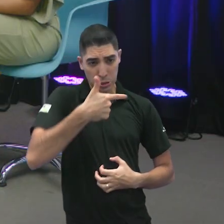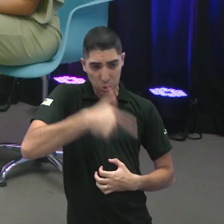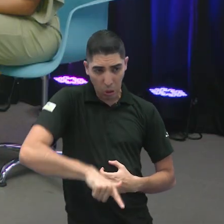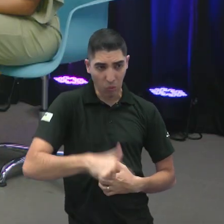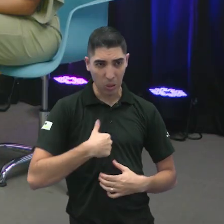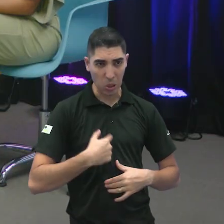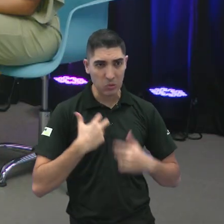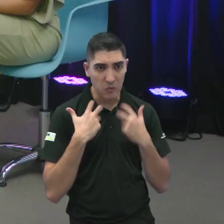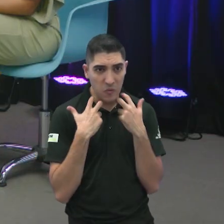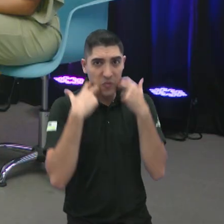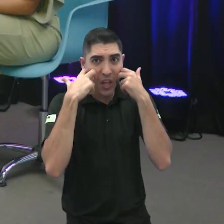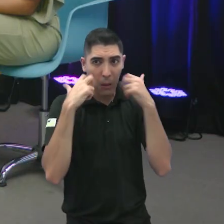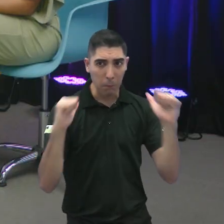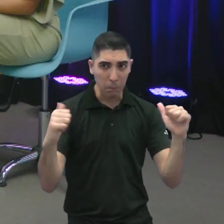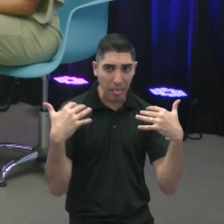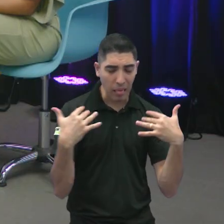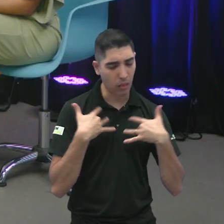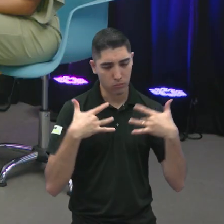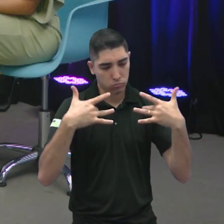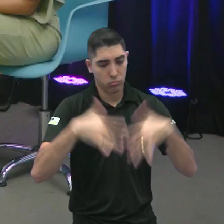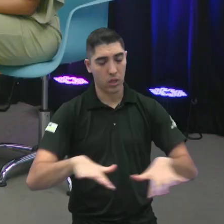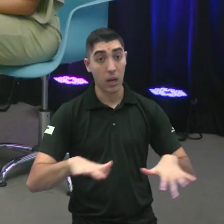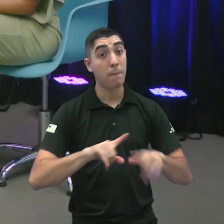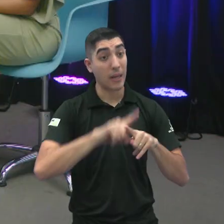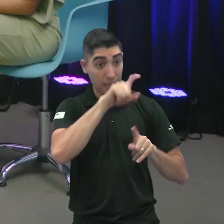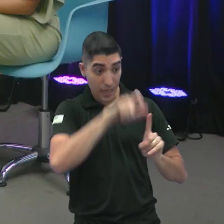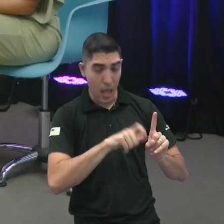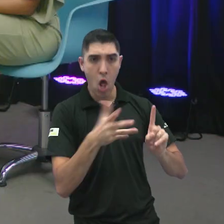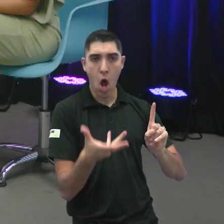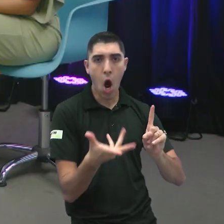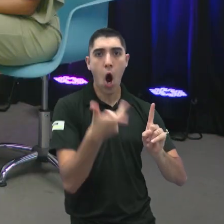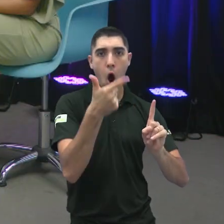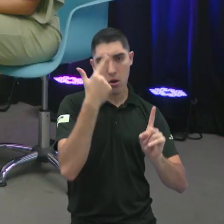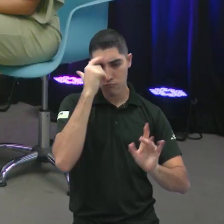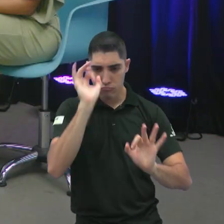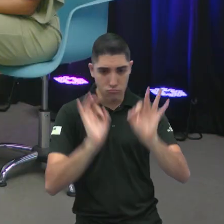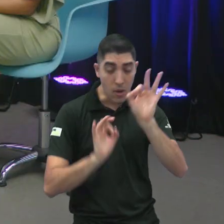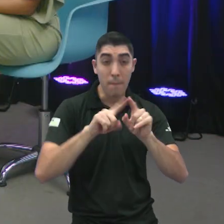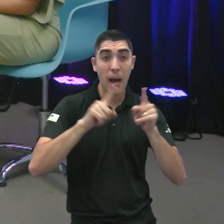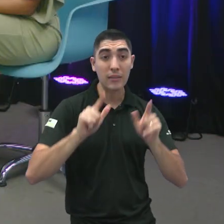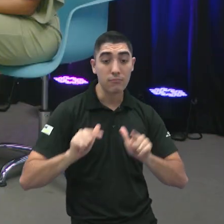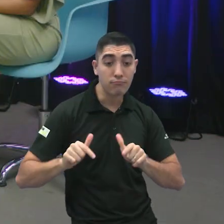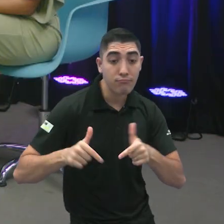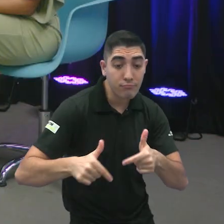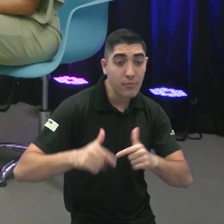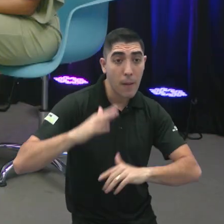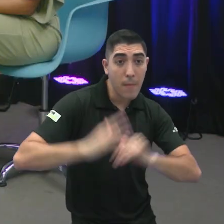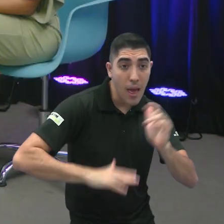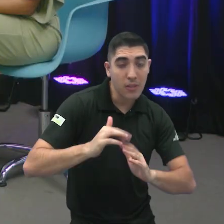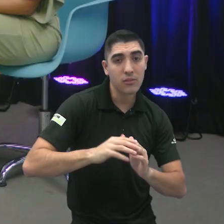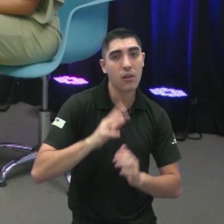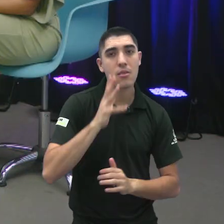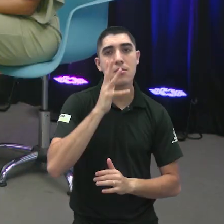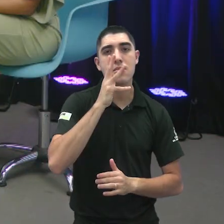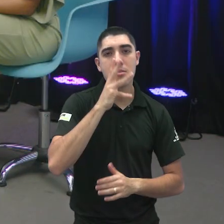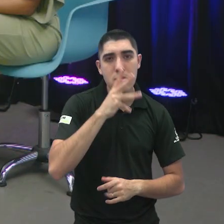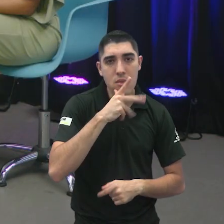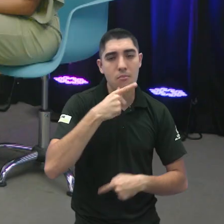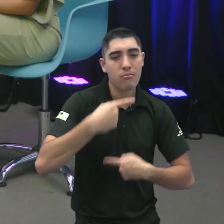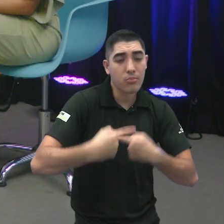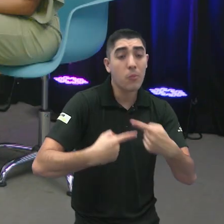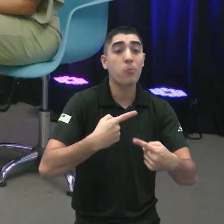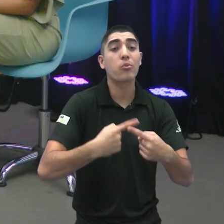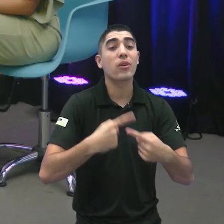exposto. Então, vão ser pessoas que vão ser ótimos planejadores, só que elas vão ser mais lentas na execução, porque vão ser perfeccionistas, porque querem que